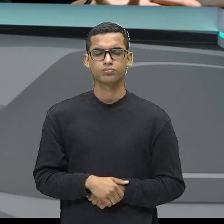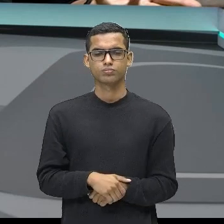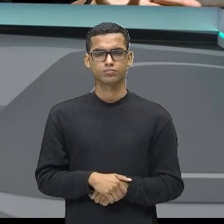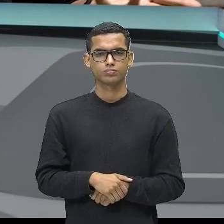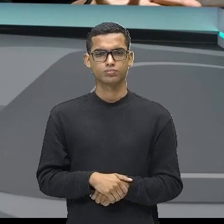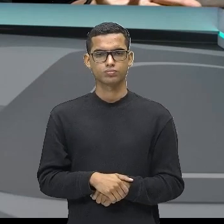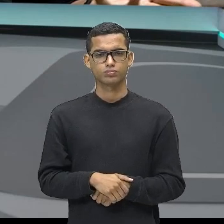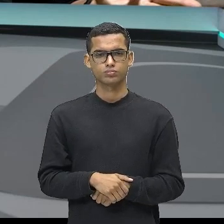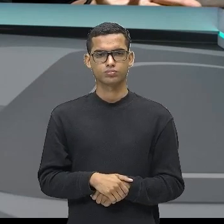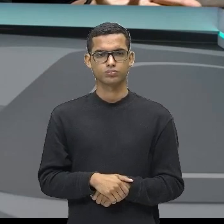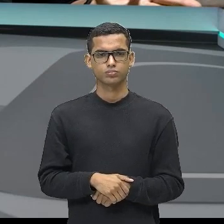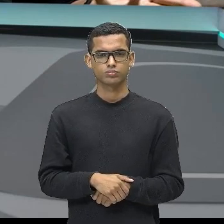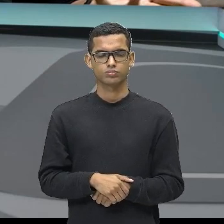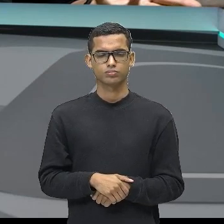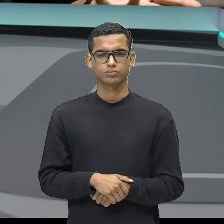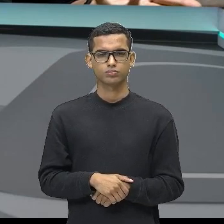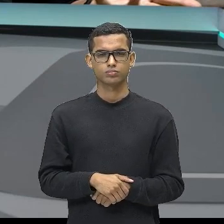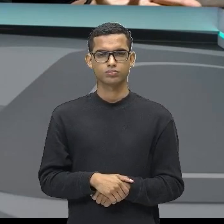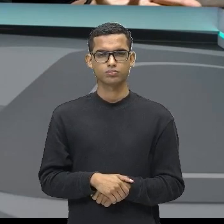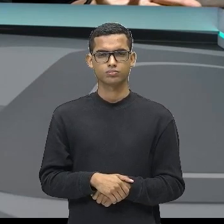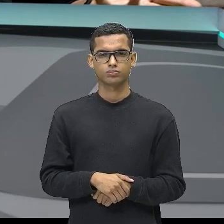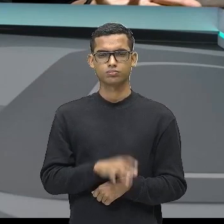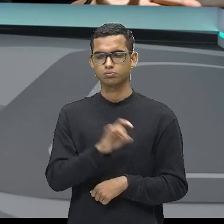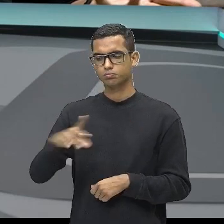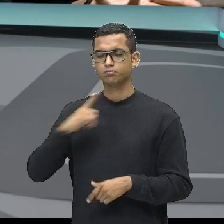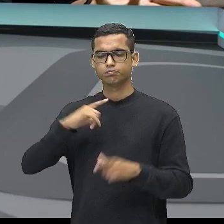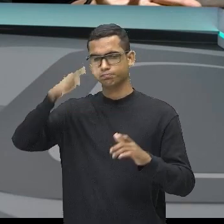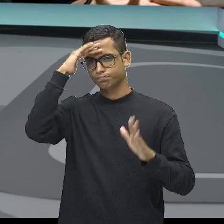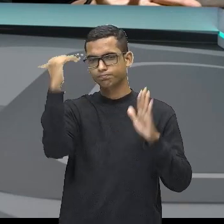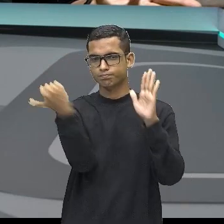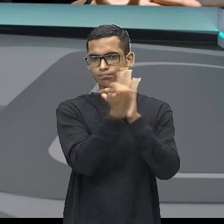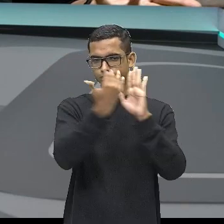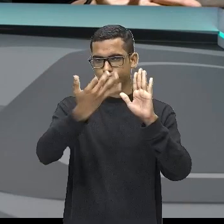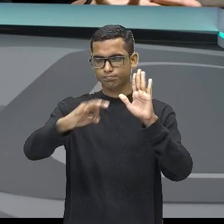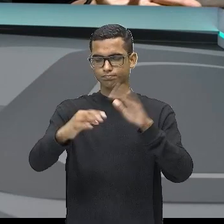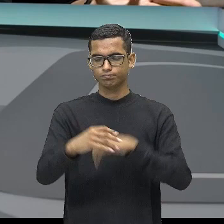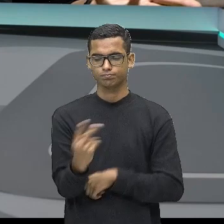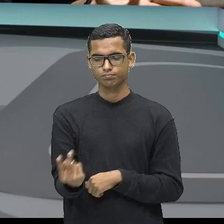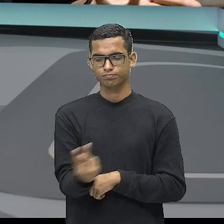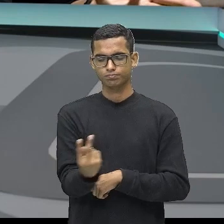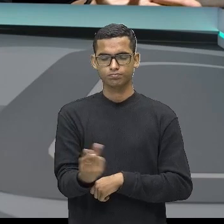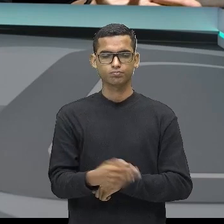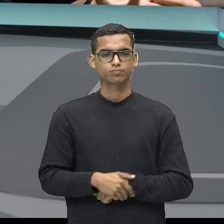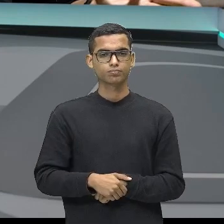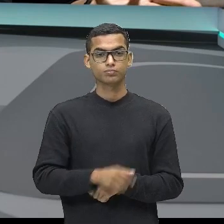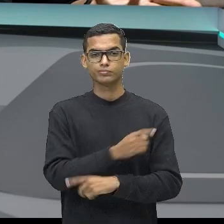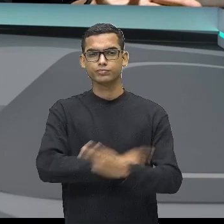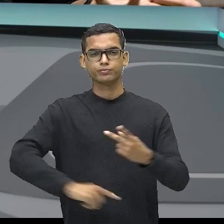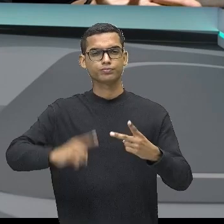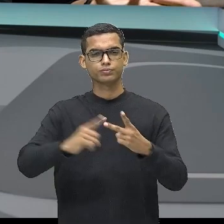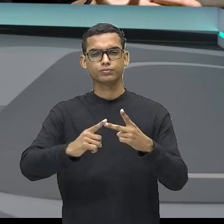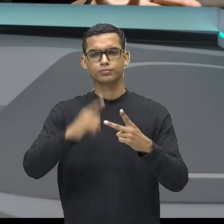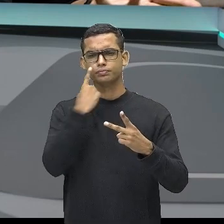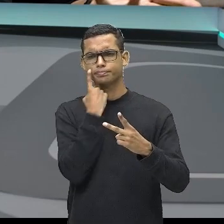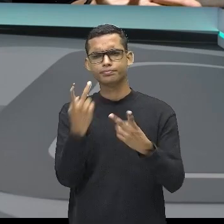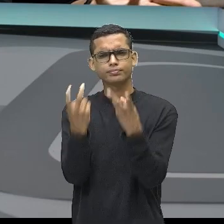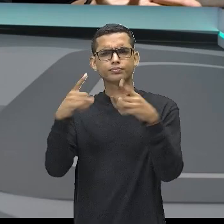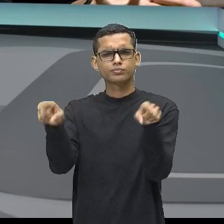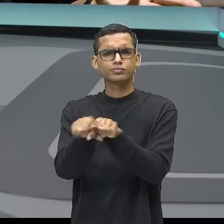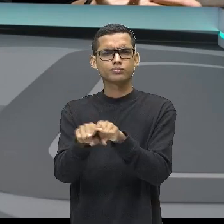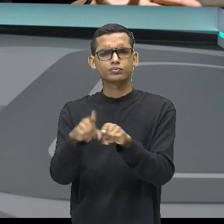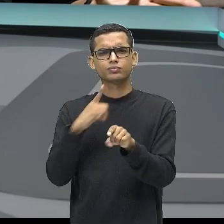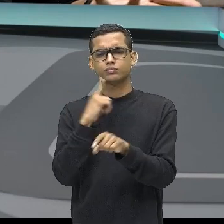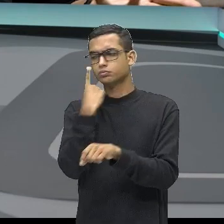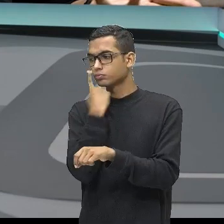isso foi o respeito ao turno de fala. Todos eles seguiram essa regra. Ok? Na sequência também a gente percebeu que nós tínhamos ali um